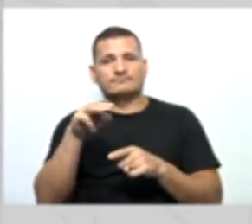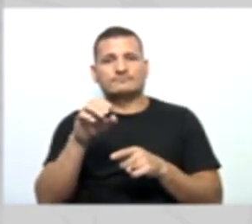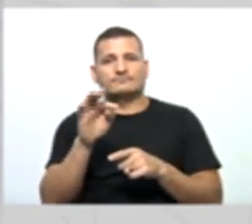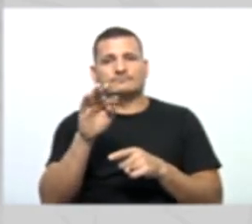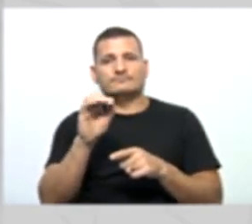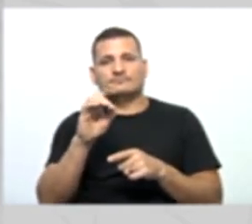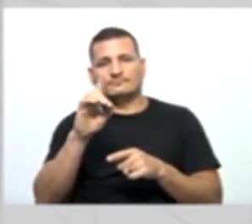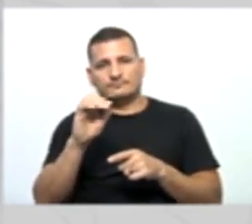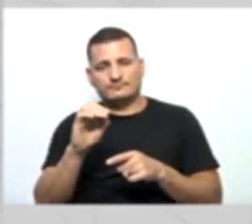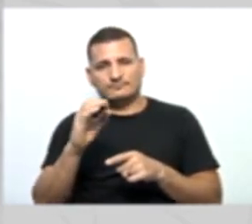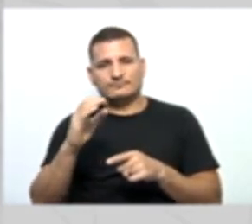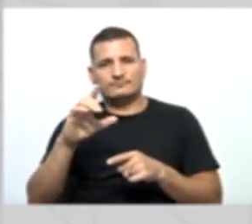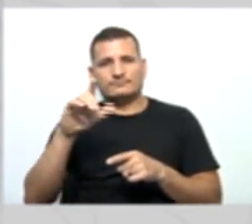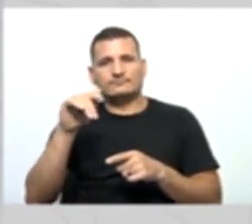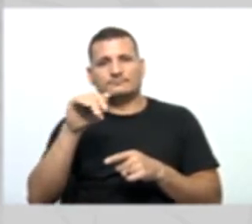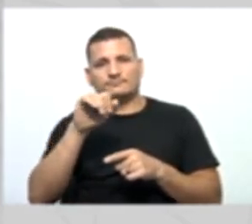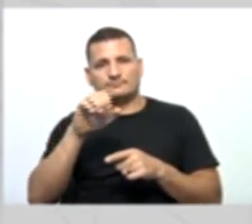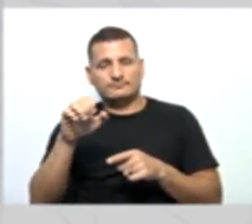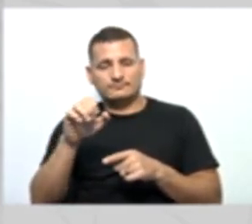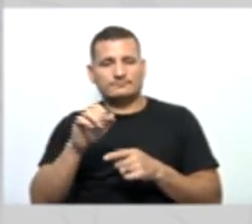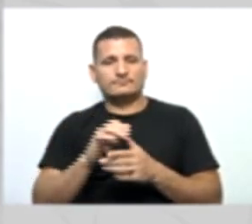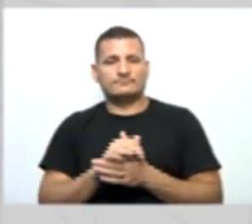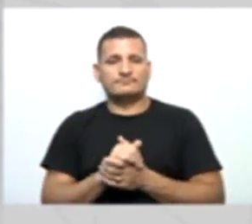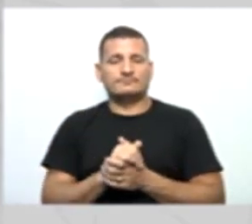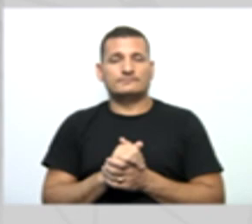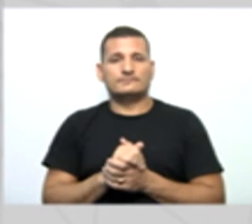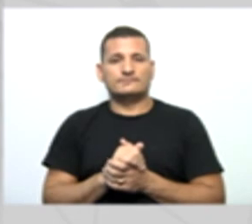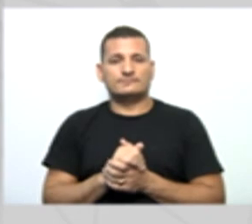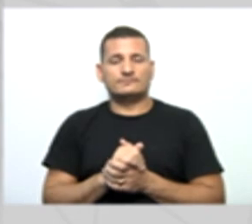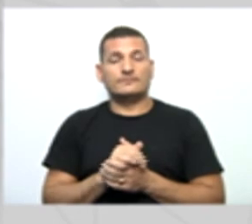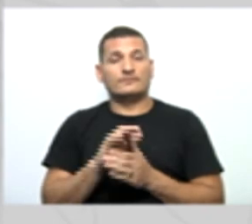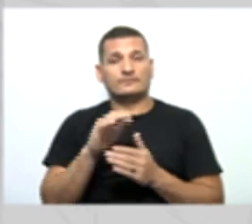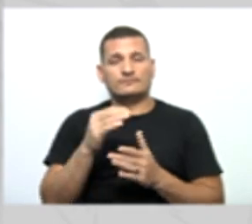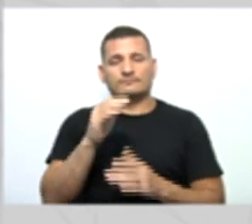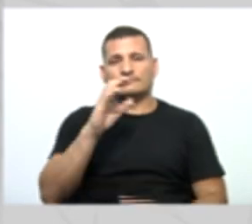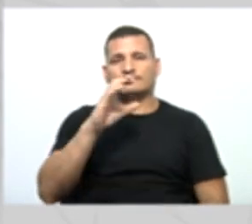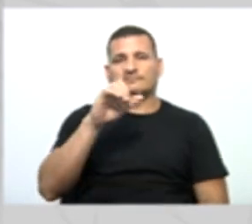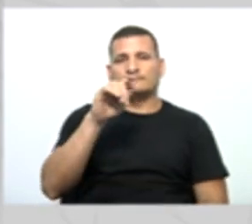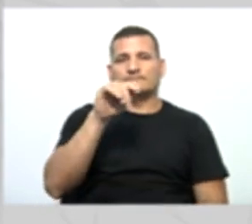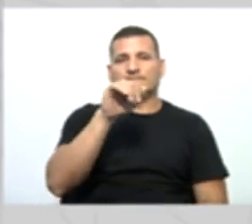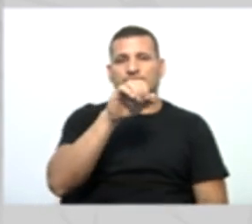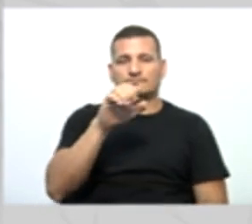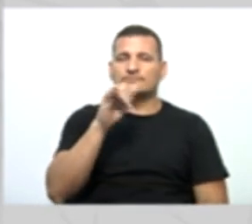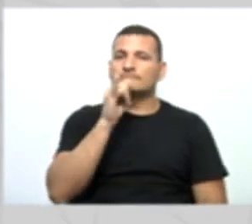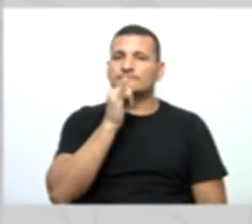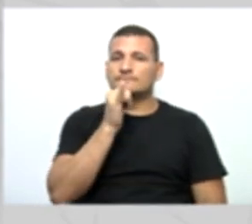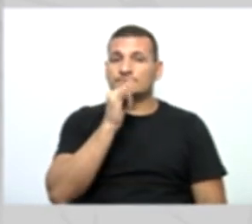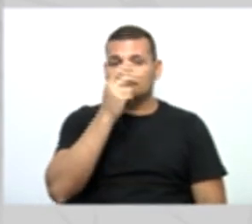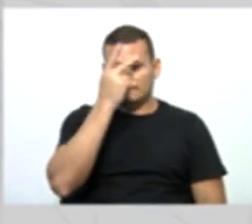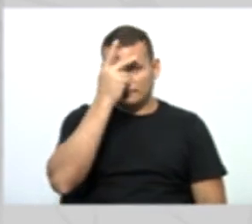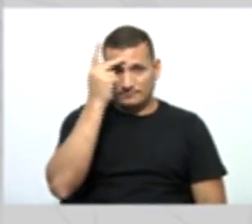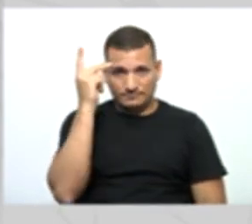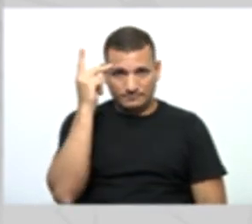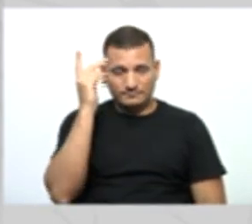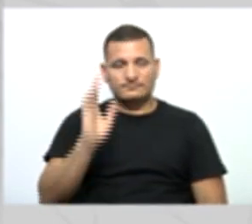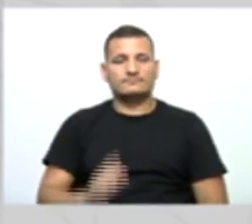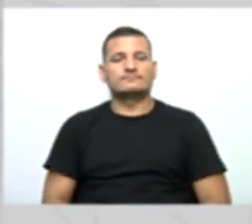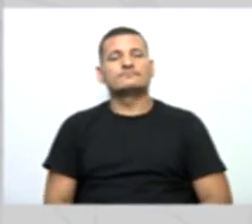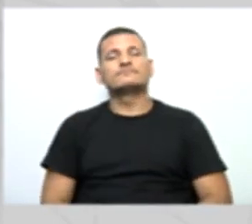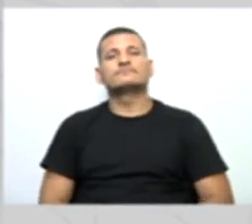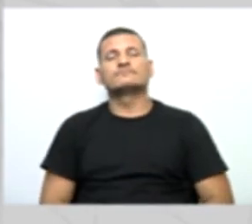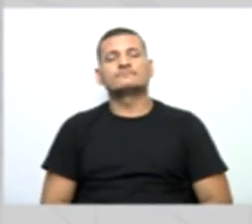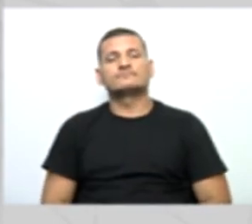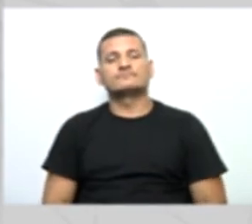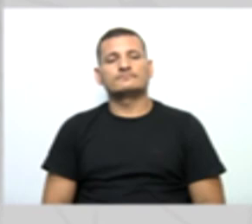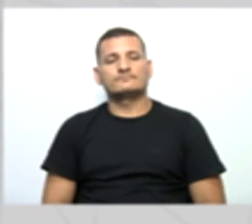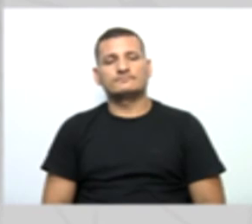de classe. Então, quando nós criamos aqui uma classe, por exemplo, a classe pessoa, nós